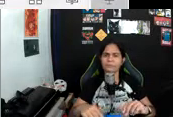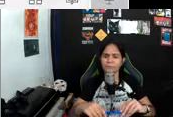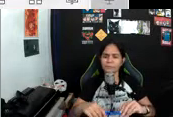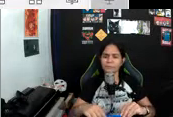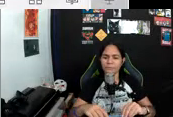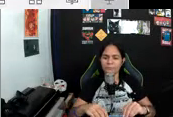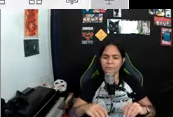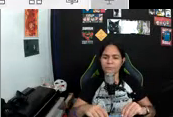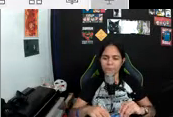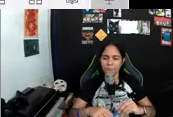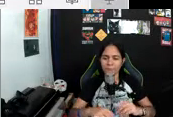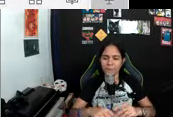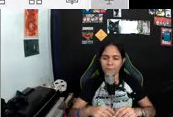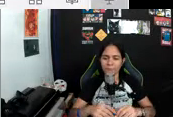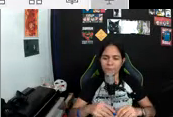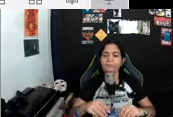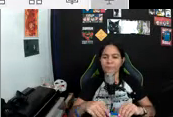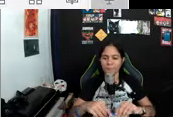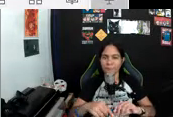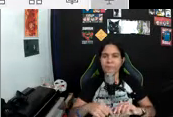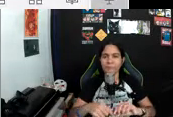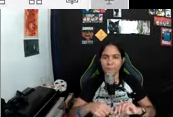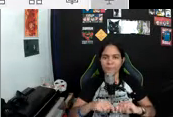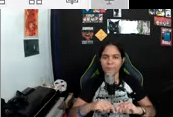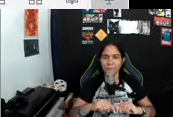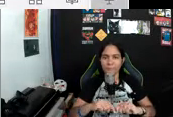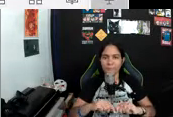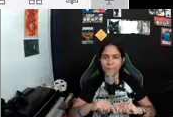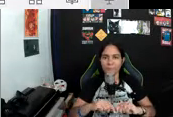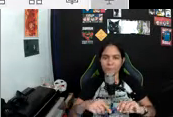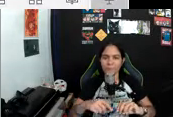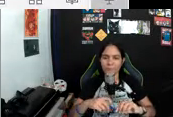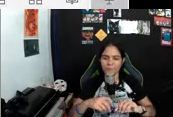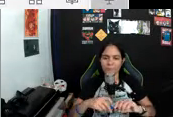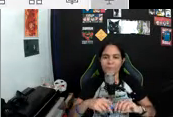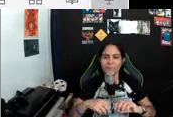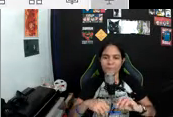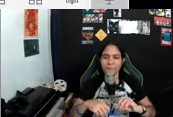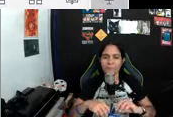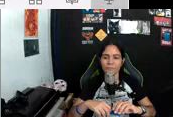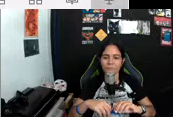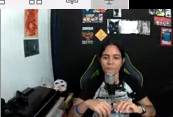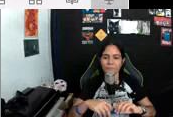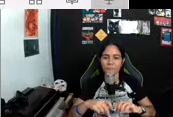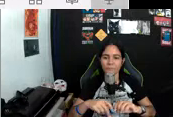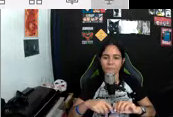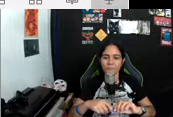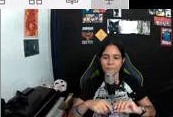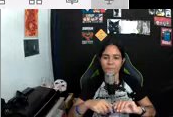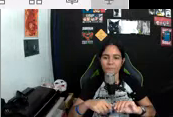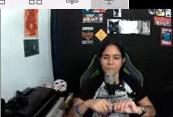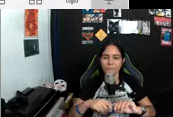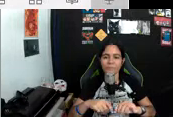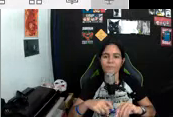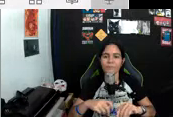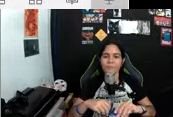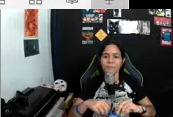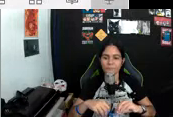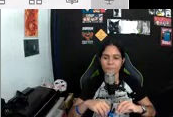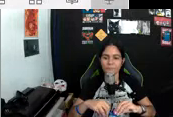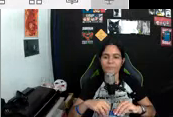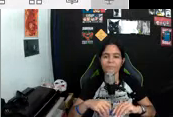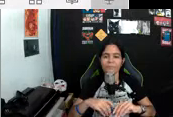que na parte que escreve o CID e o nome, não era a letra dela. Chegou no consultório, querendo saber se esse paciente